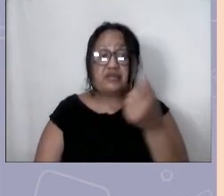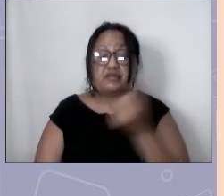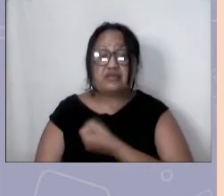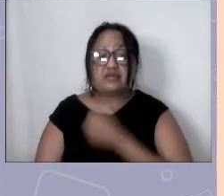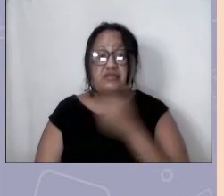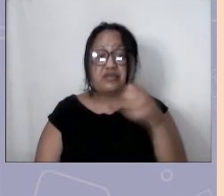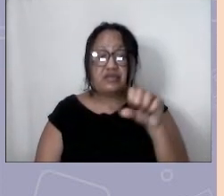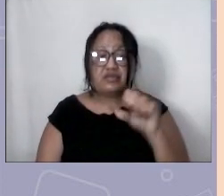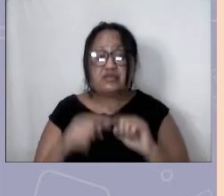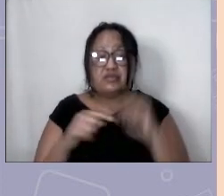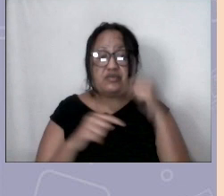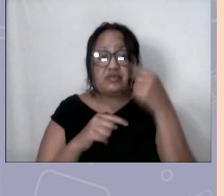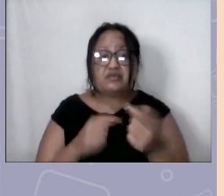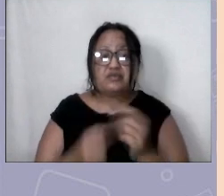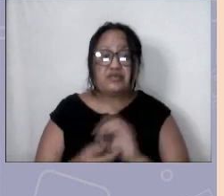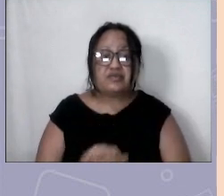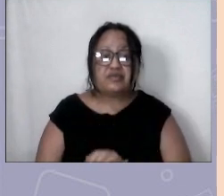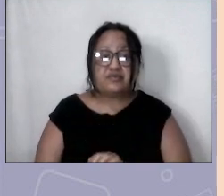pra próxima